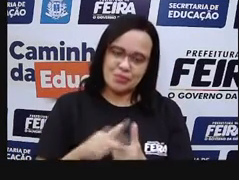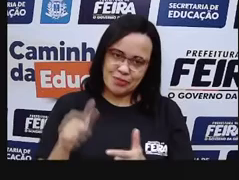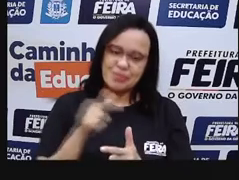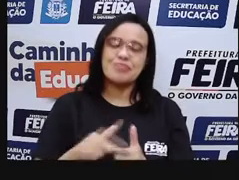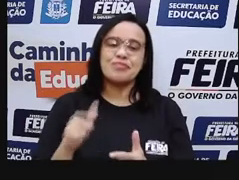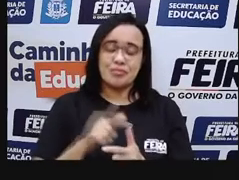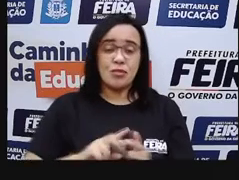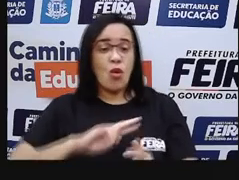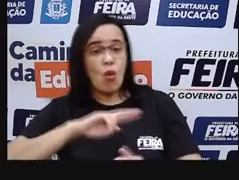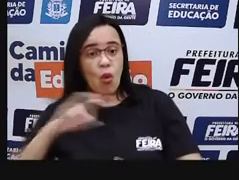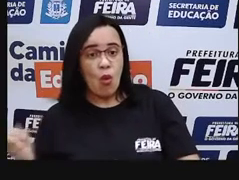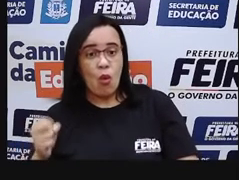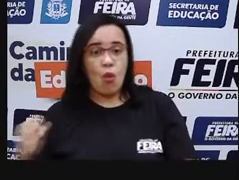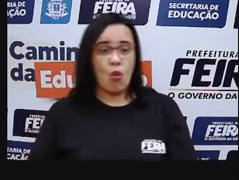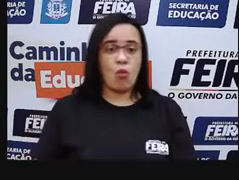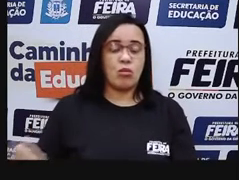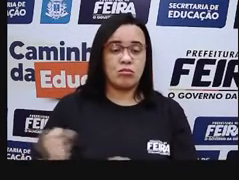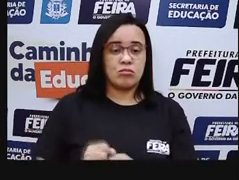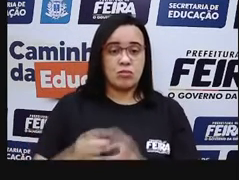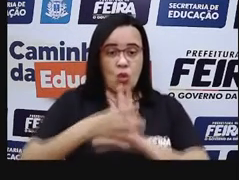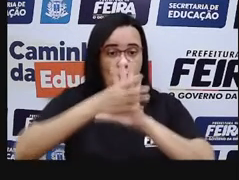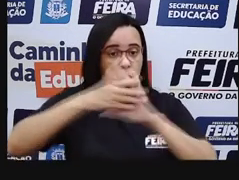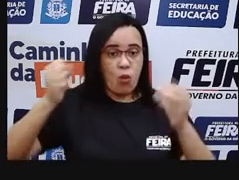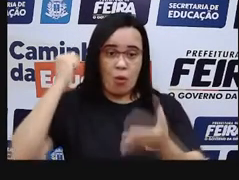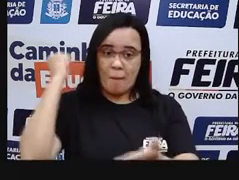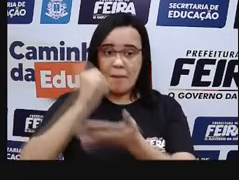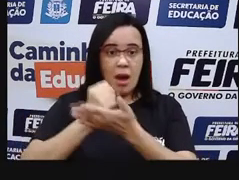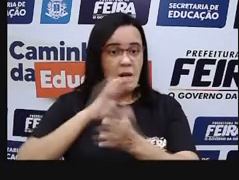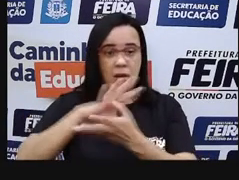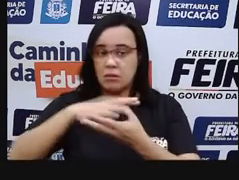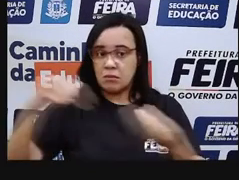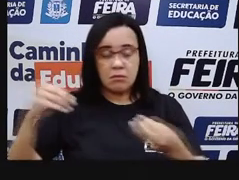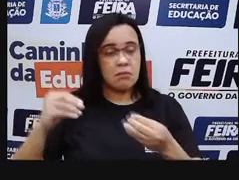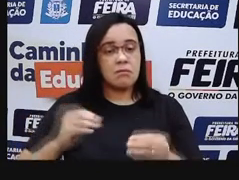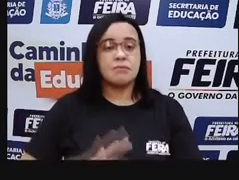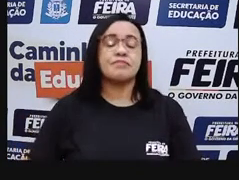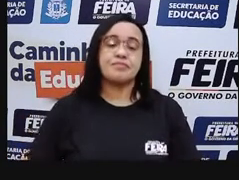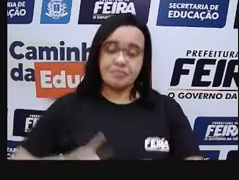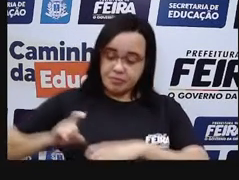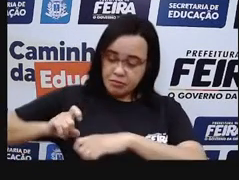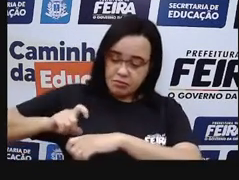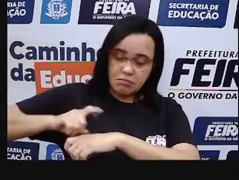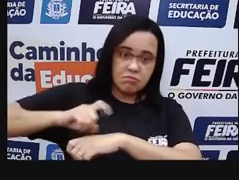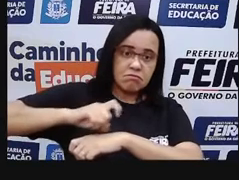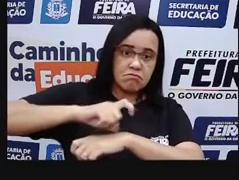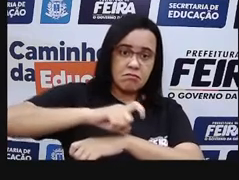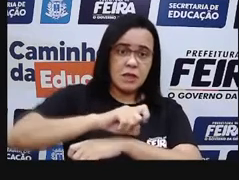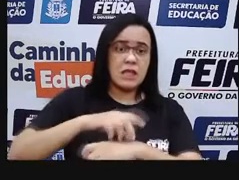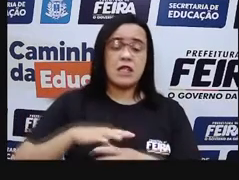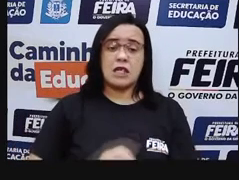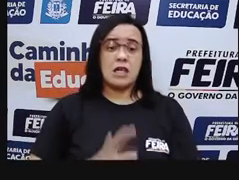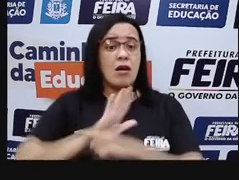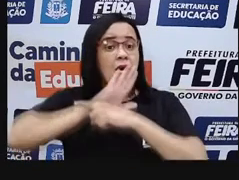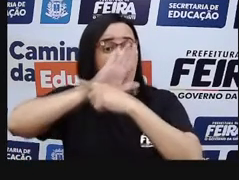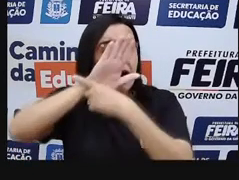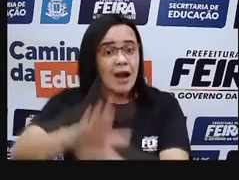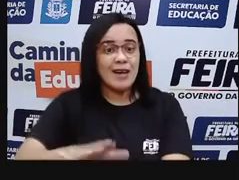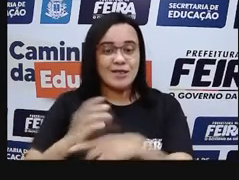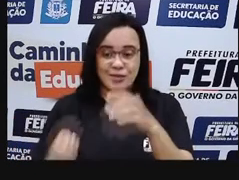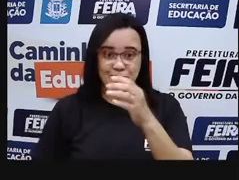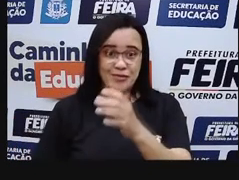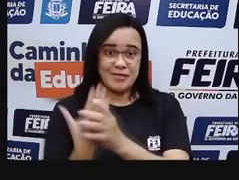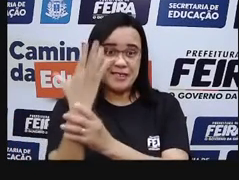ou matar outros microrganismos então é um ser vivo produzindo uma substância para matar alguns